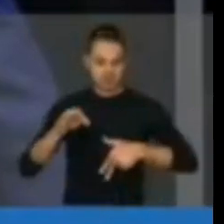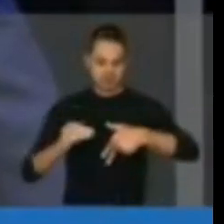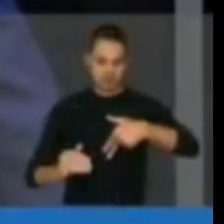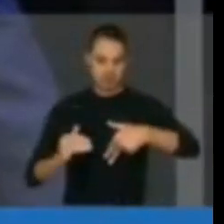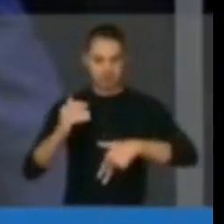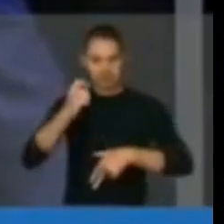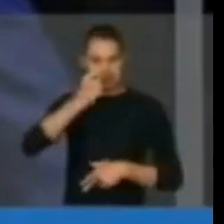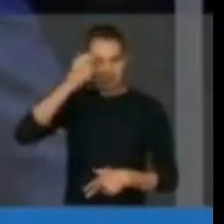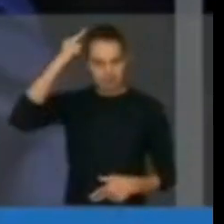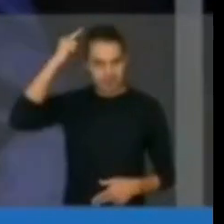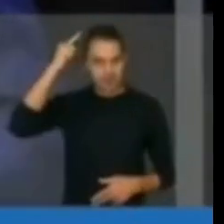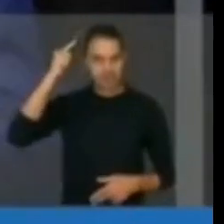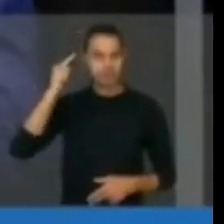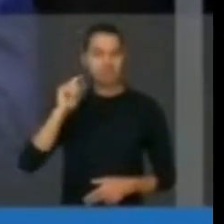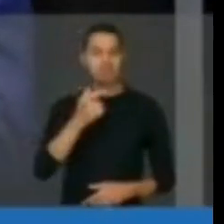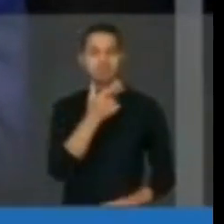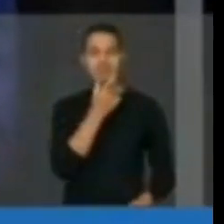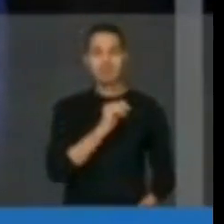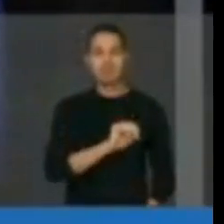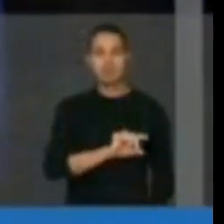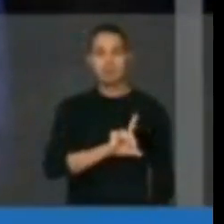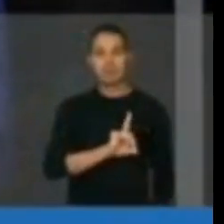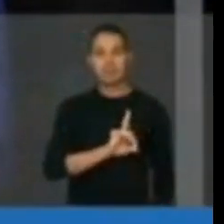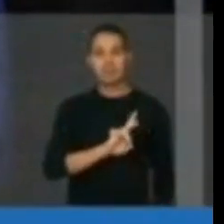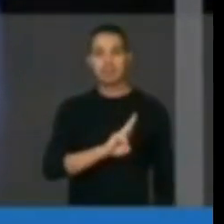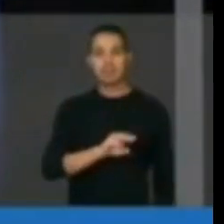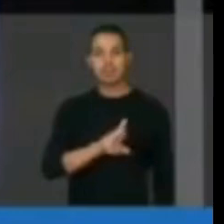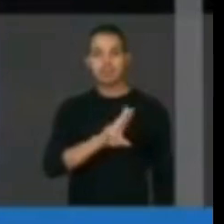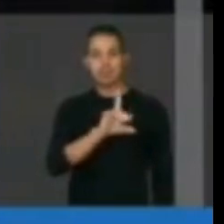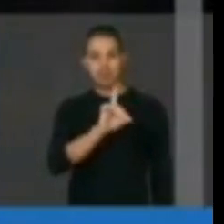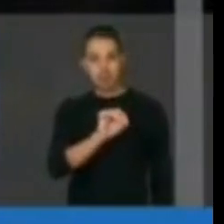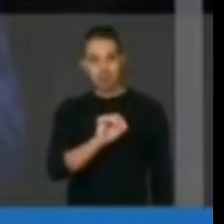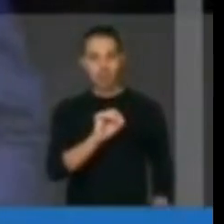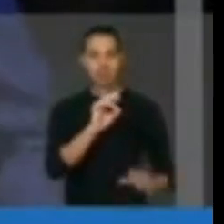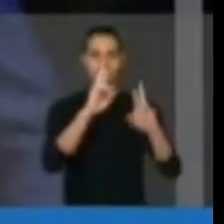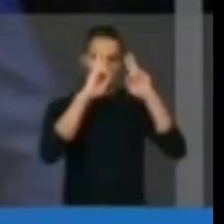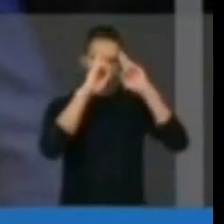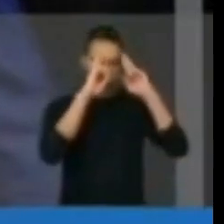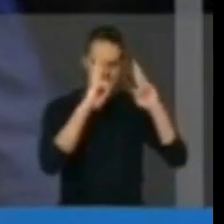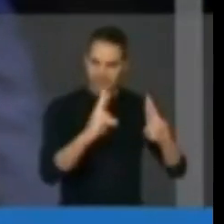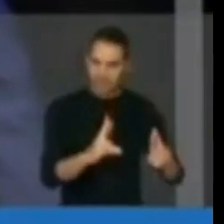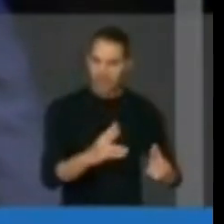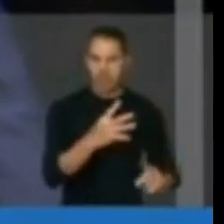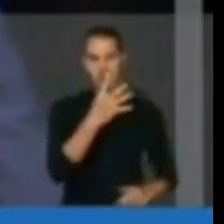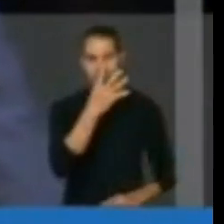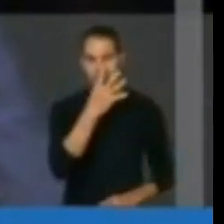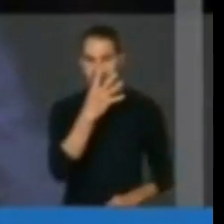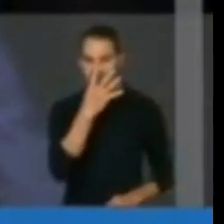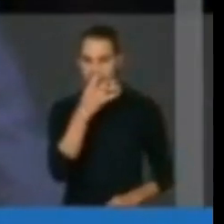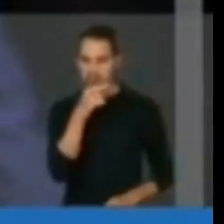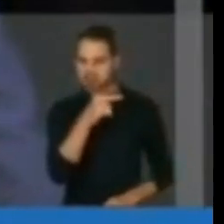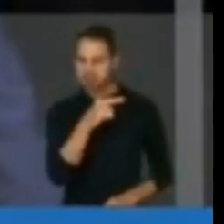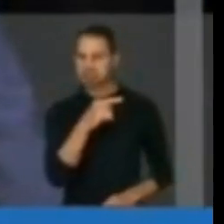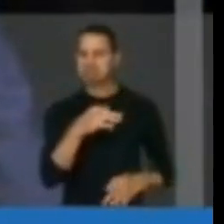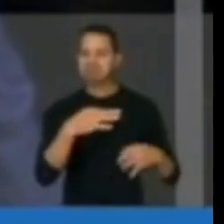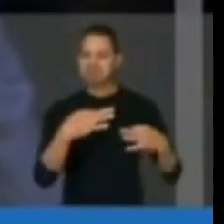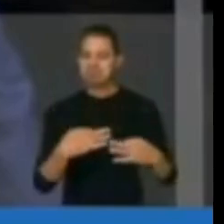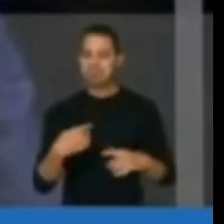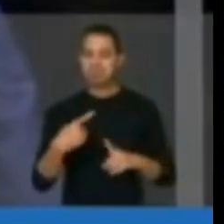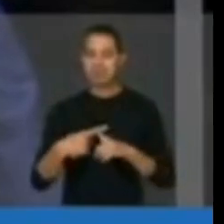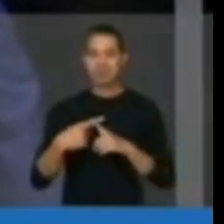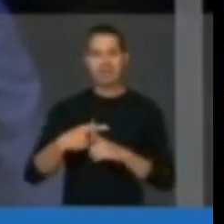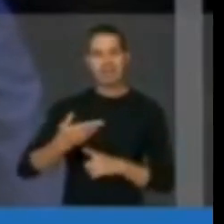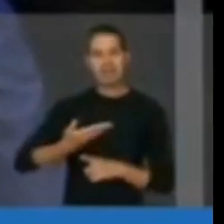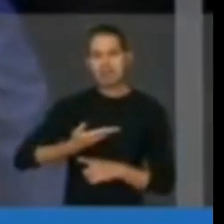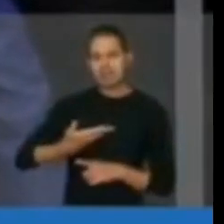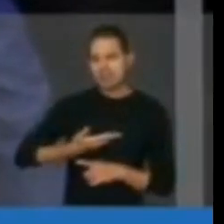Moraes. Eduardo Bolsonaro, aliás, que tem o meu respeito e minha mais profunda admiração por ter deixado seus